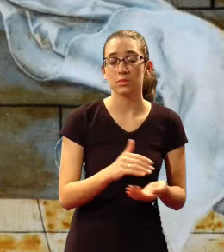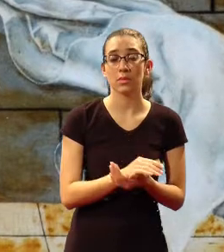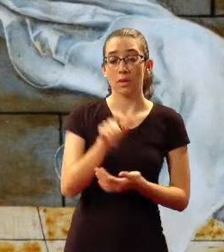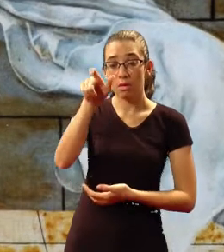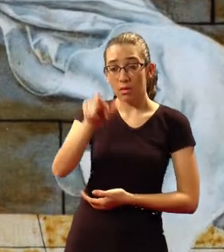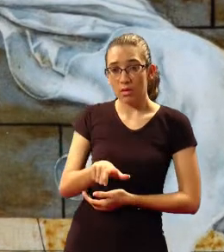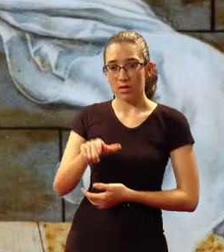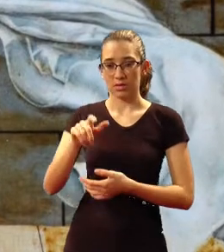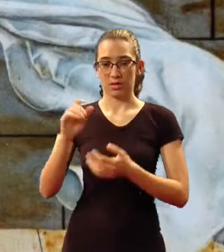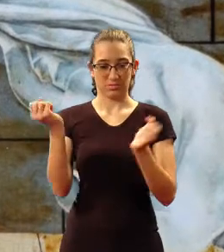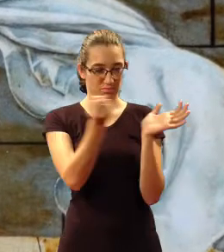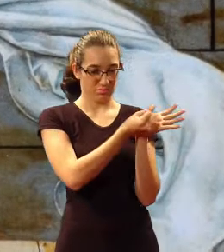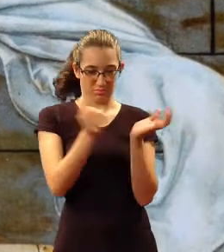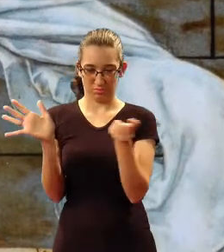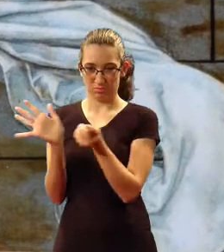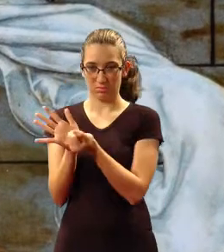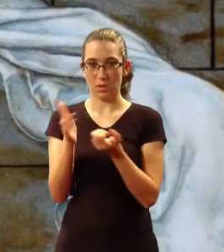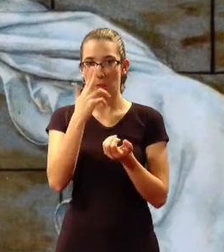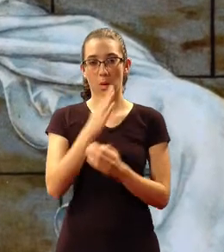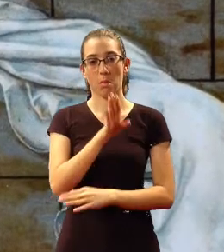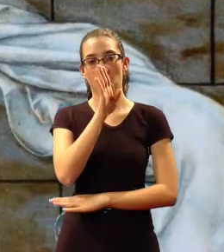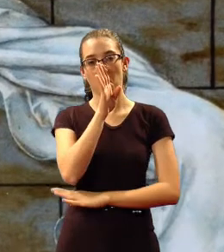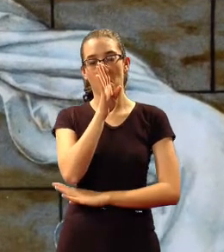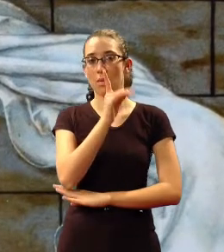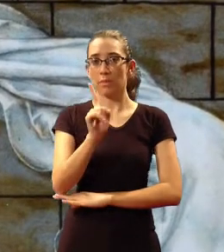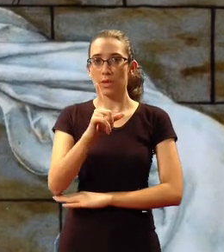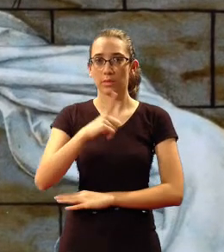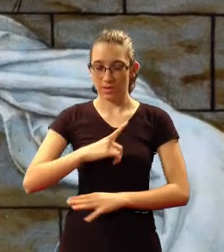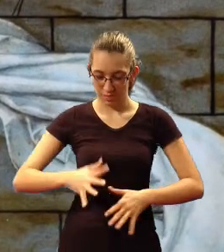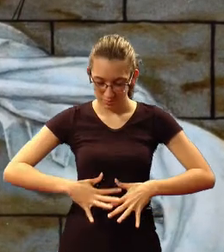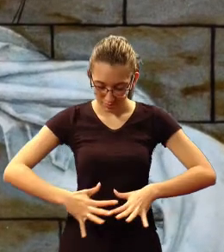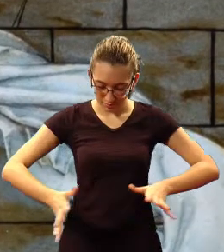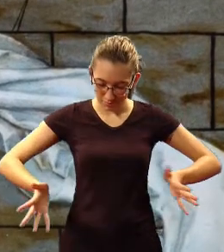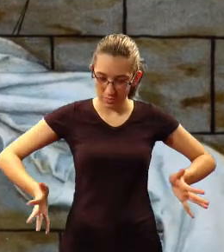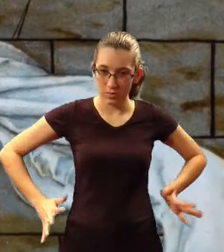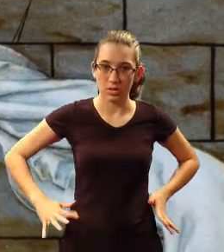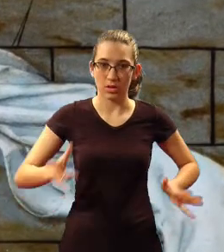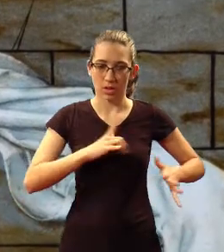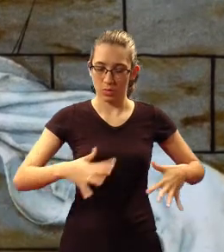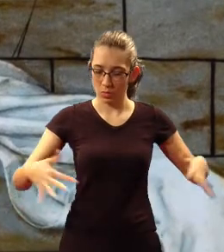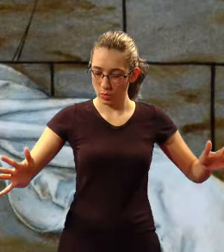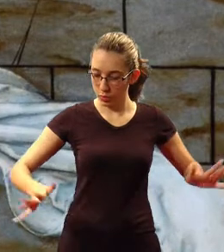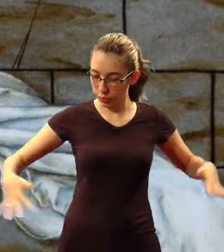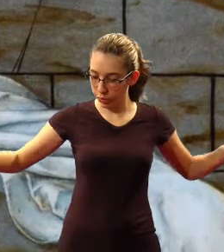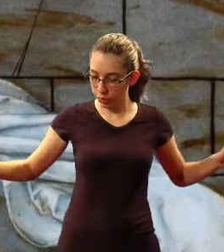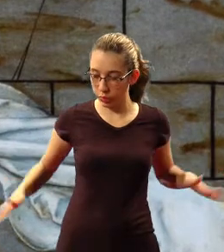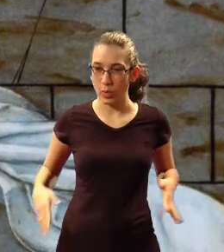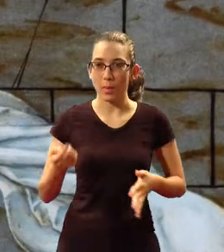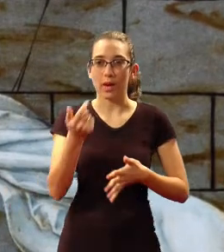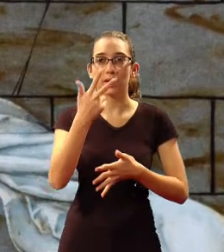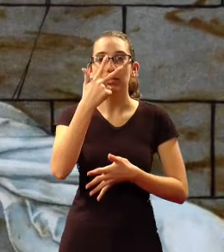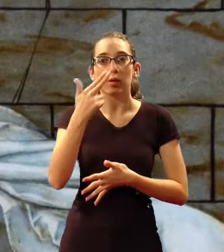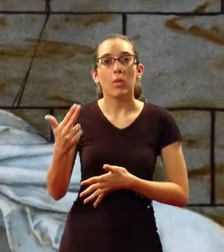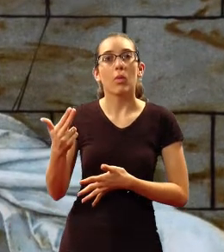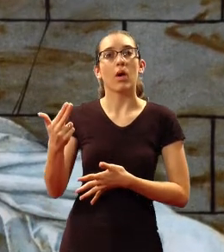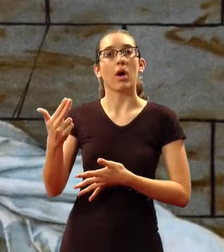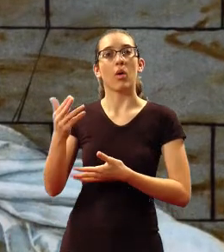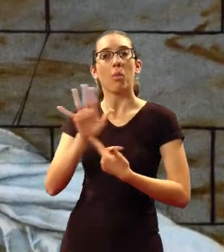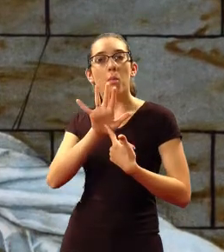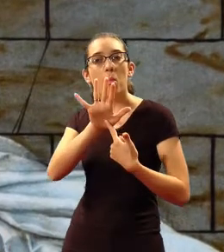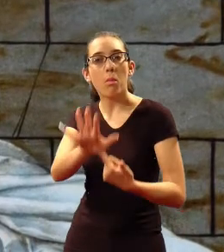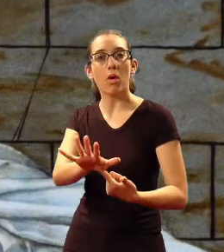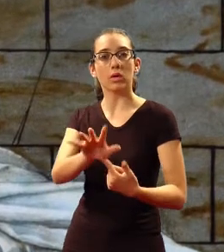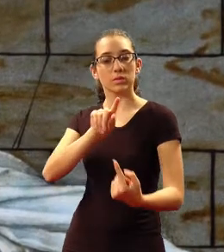Cristo crucificado não é um Cristo estático, ele tem uma túnica que parece que está em movimento, poderia inclusive